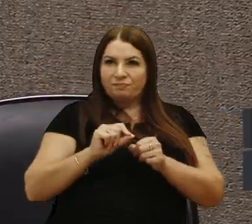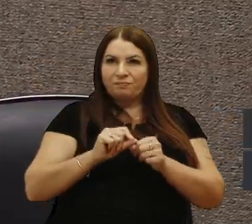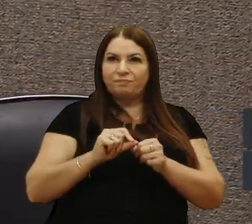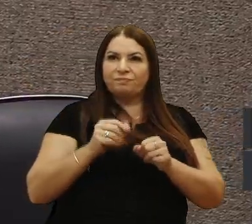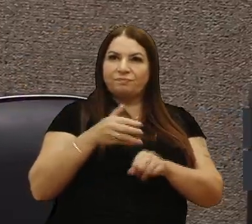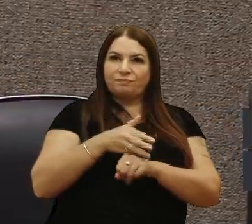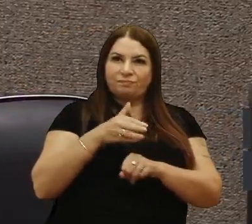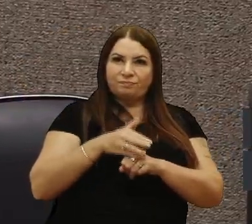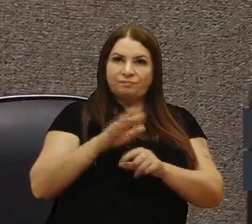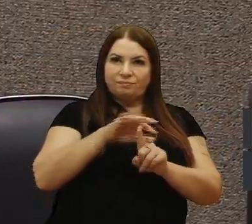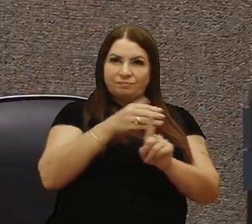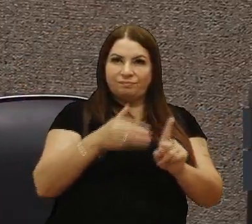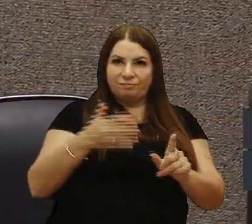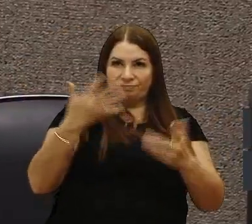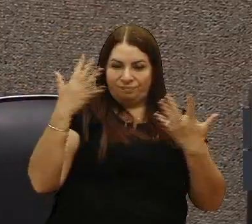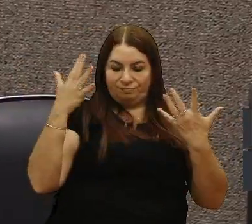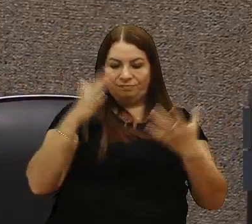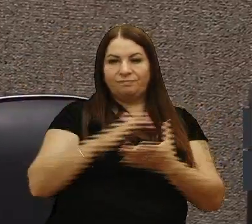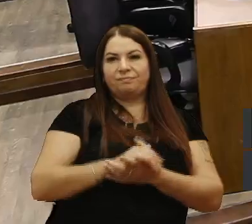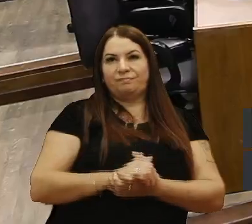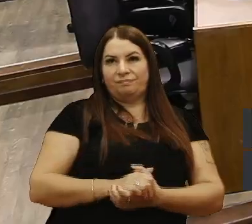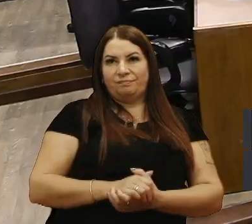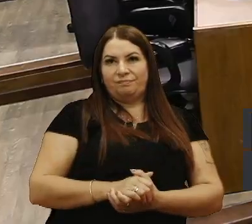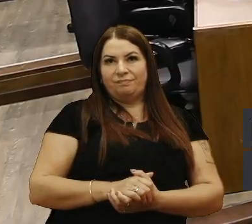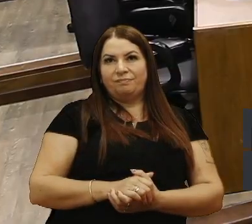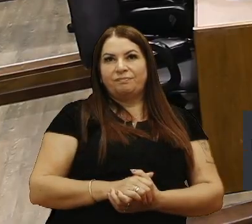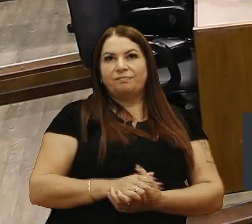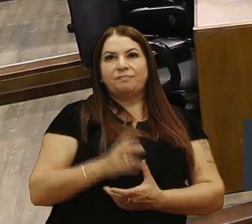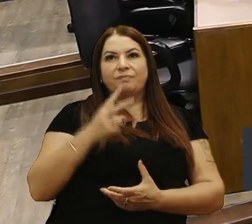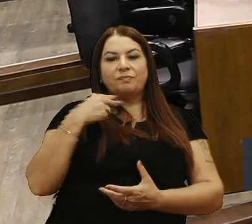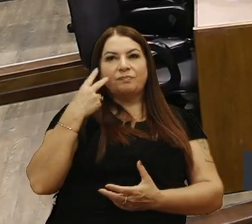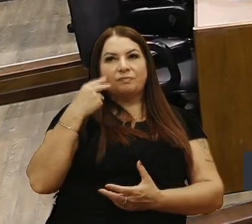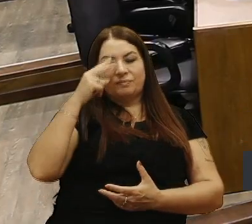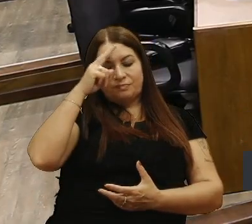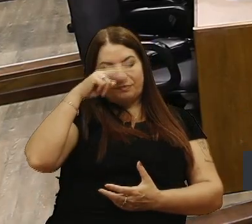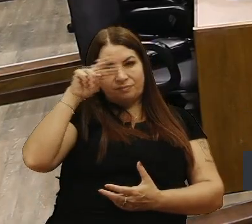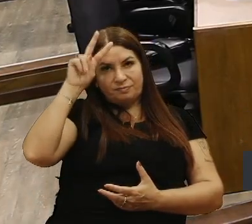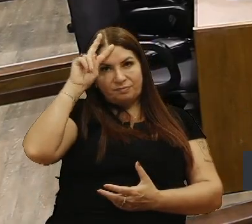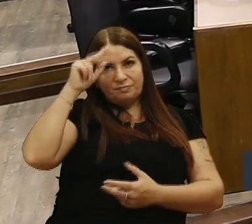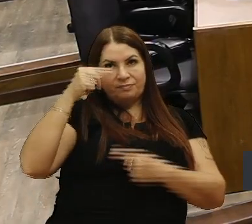participar dessa homenagem. Parabéns. Com a palavra, vereador Edson da Rosa, em discussão.